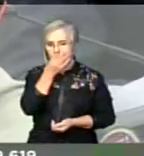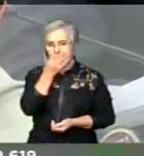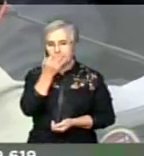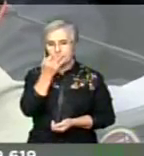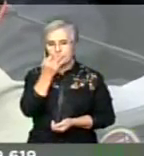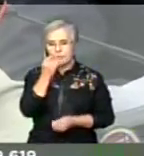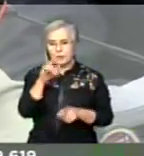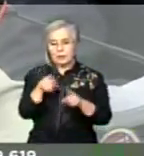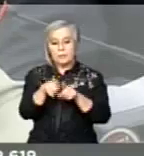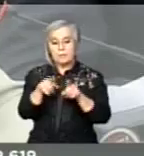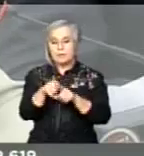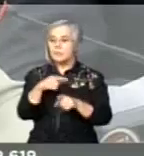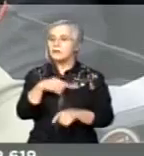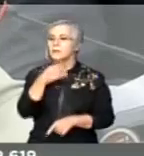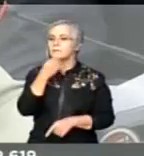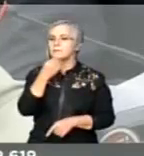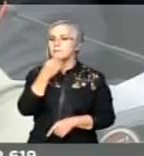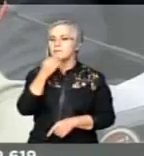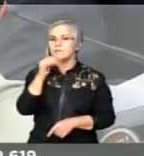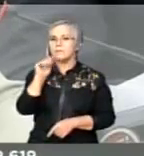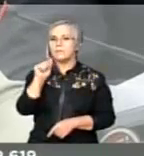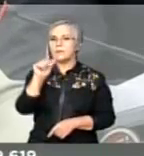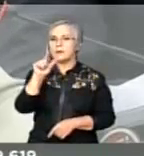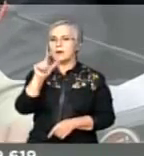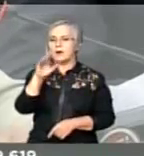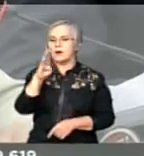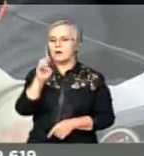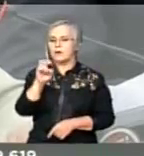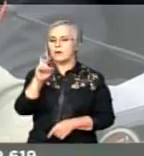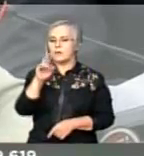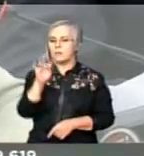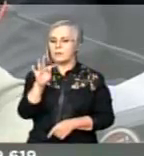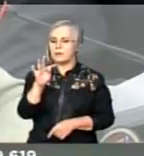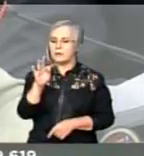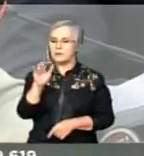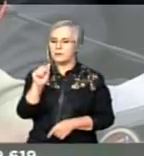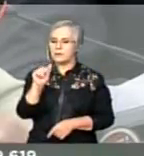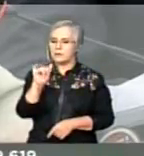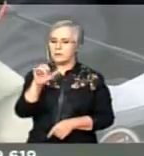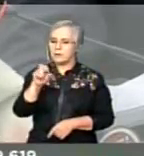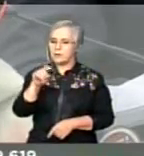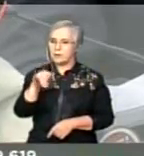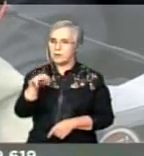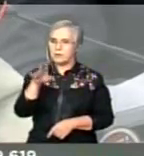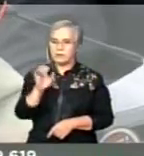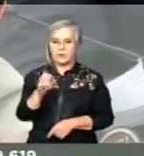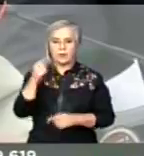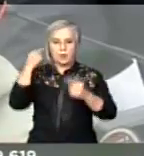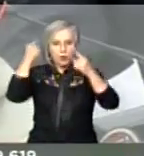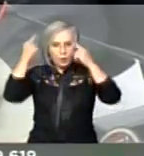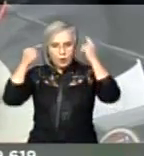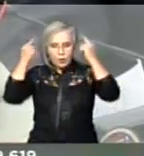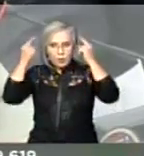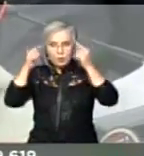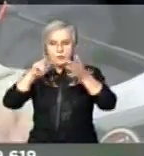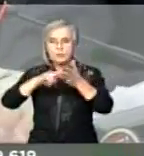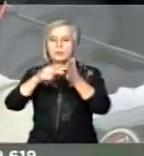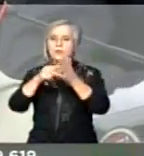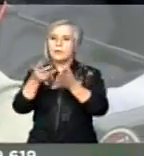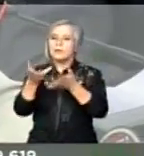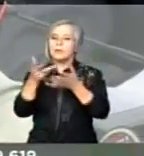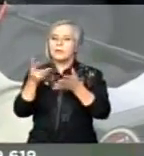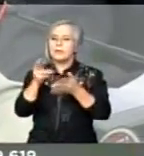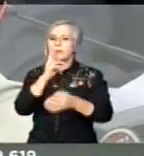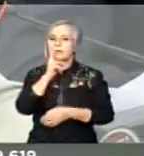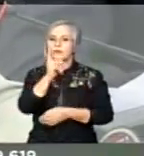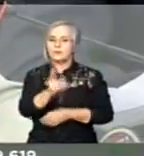Albert Einstein, numa frase dele conhecida: loucura é querer resultados diferentes